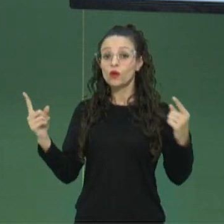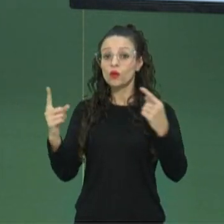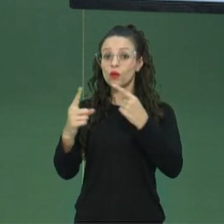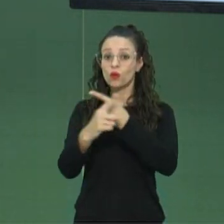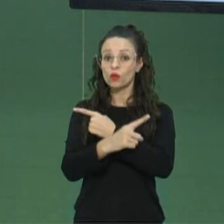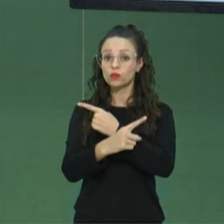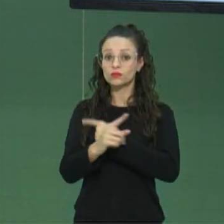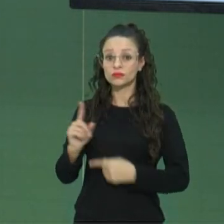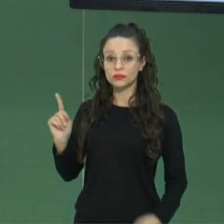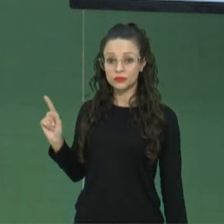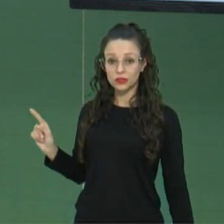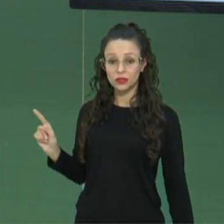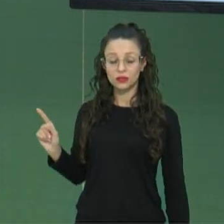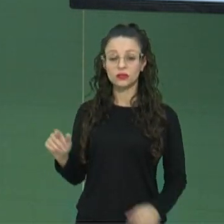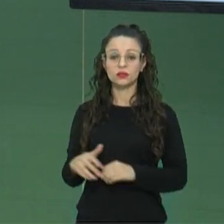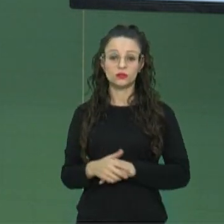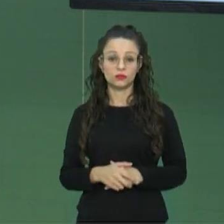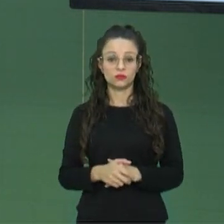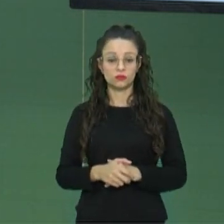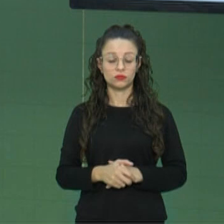opostos.